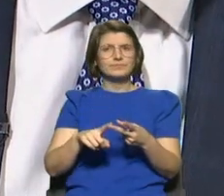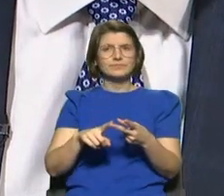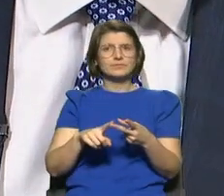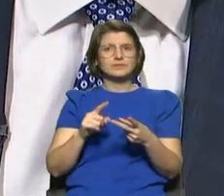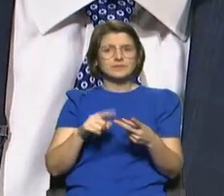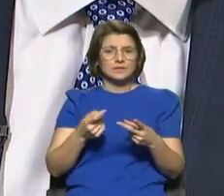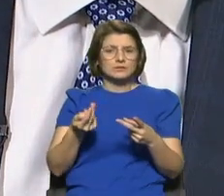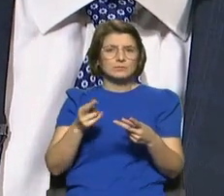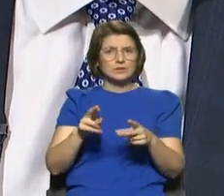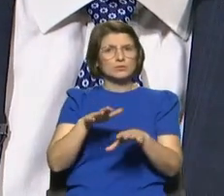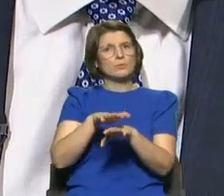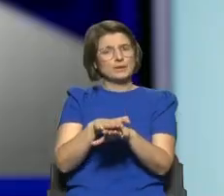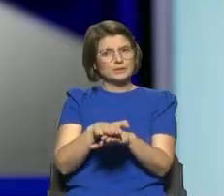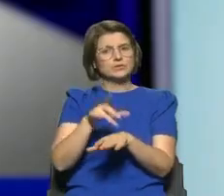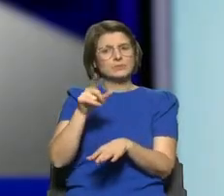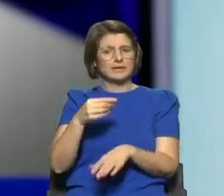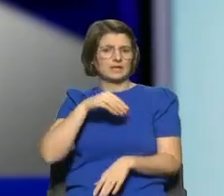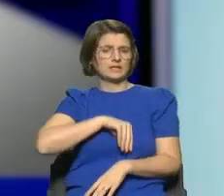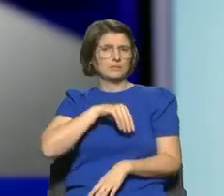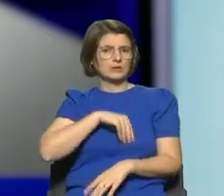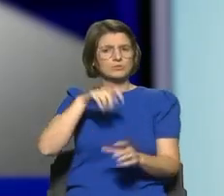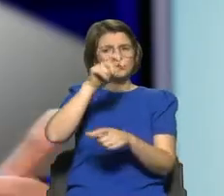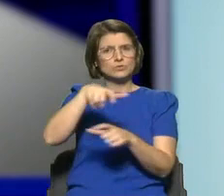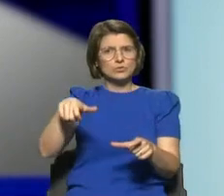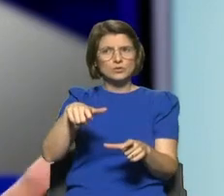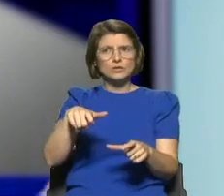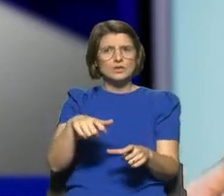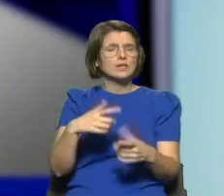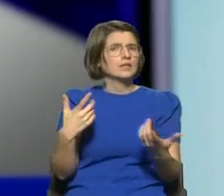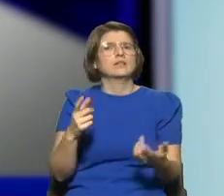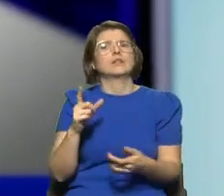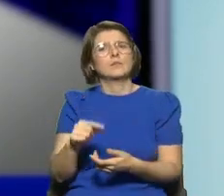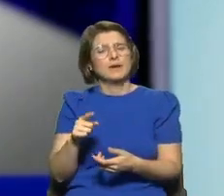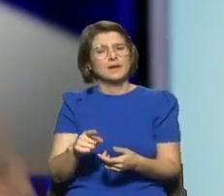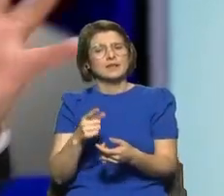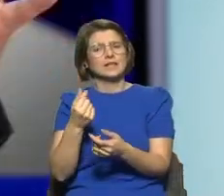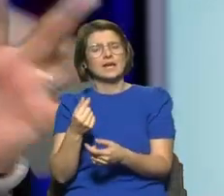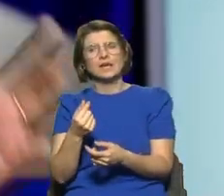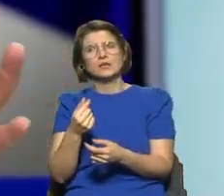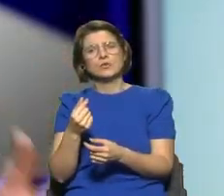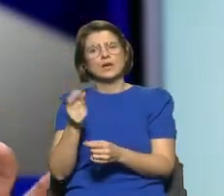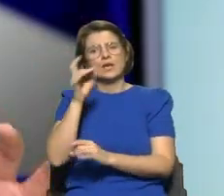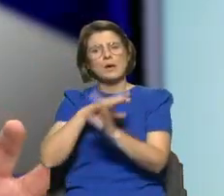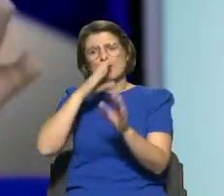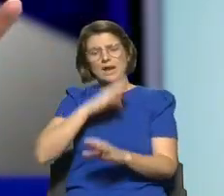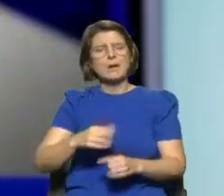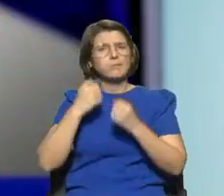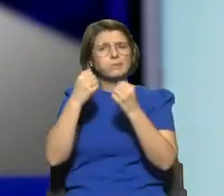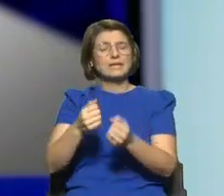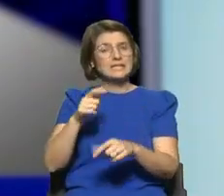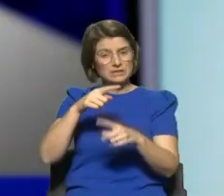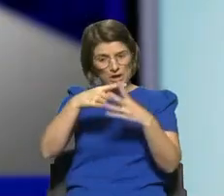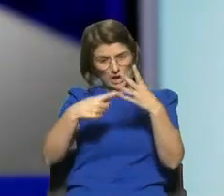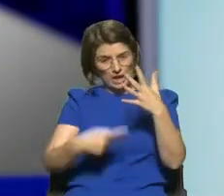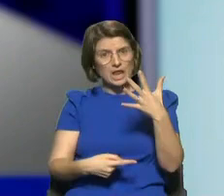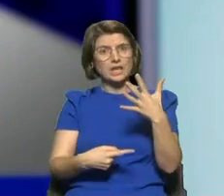de pescado Por parte dos e o rendimento dos pescadores a incapacidade de execução de fundos comunitários tudo isto são razões tudo isto